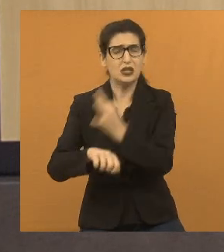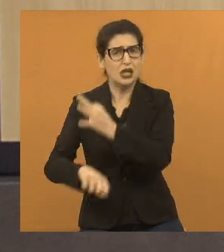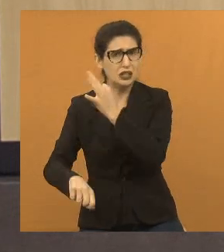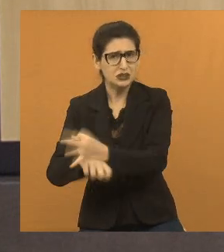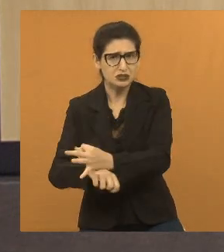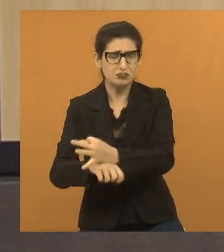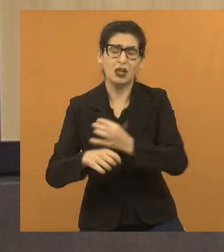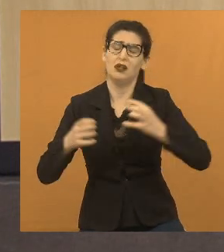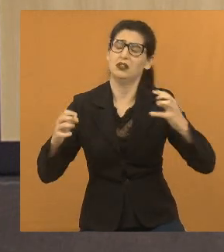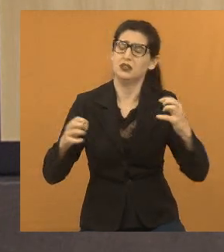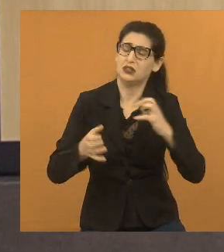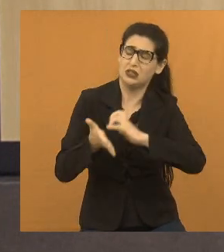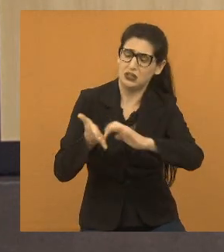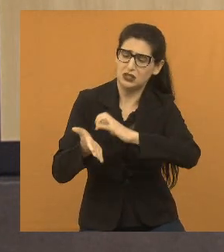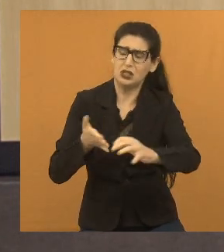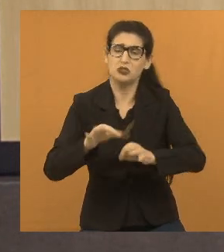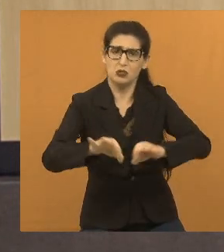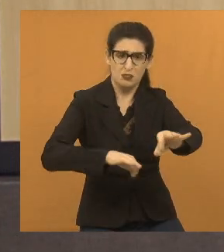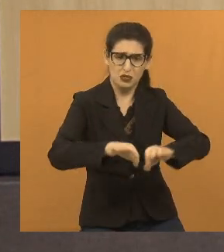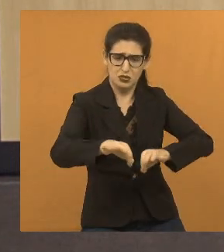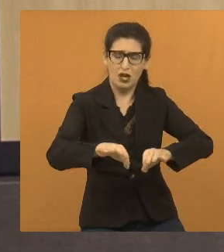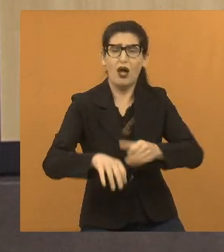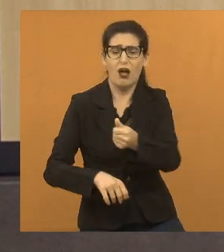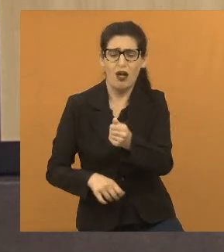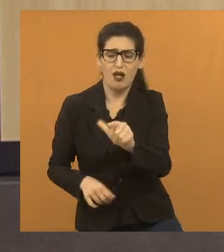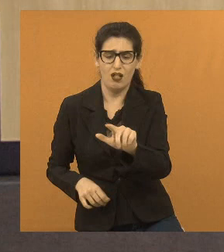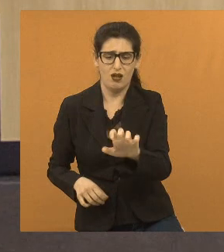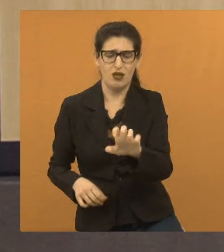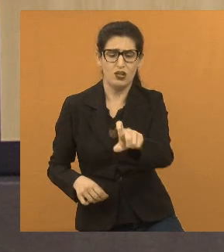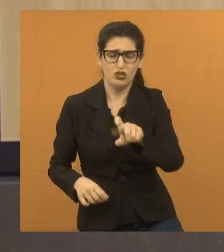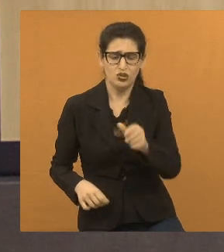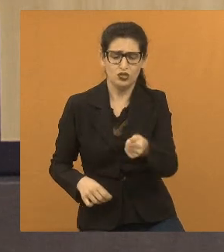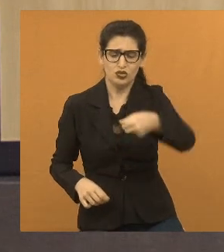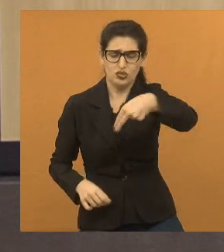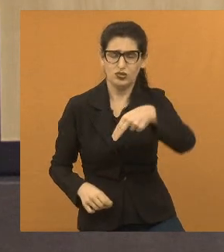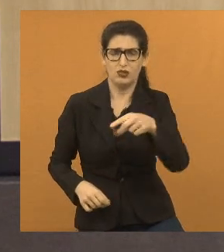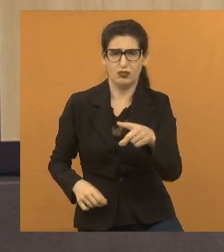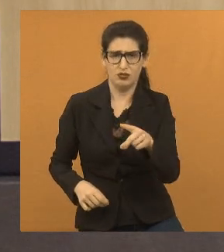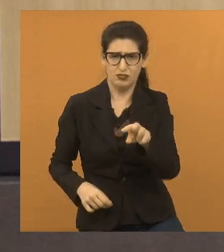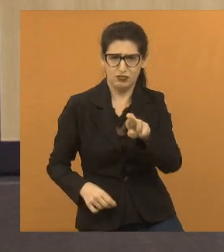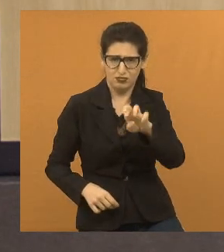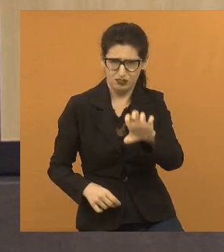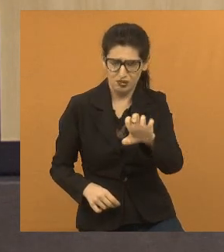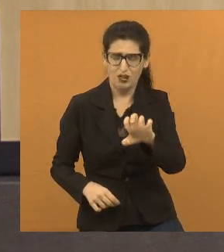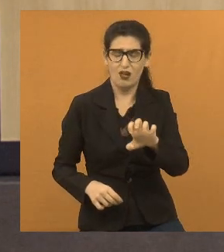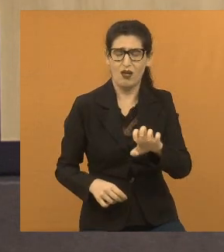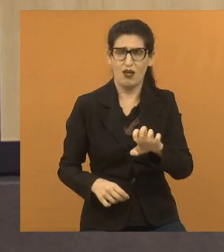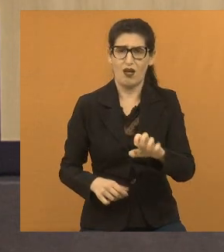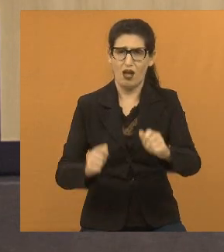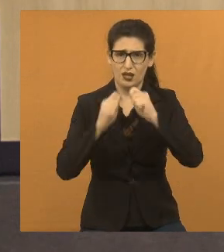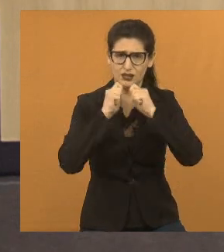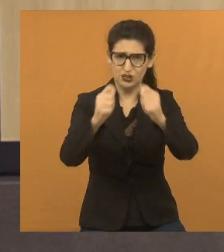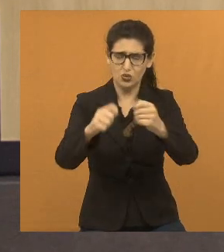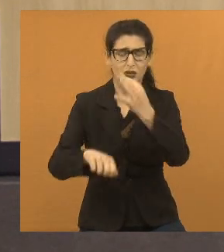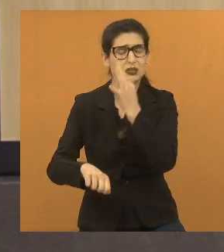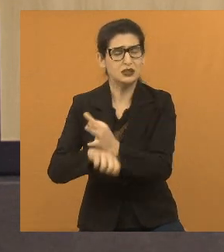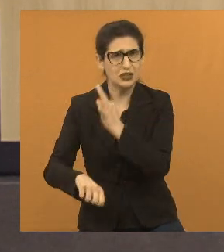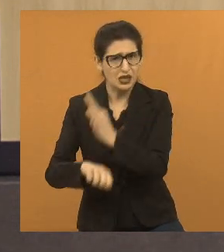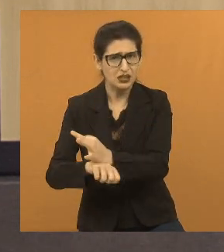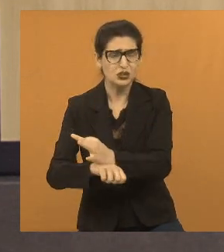de Planejamento, e Alexandre Vaz de Oliveira Moraes, assessor técnico